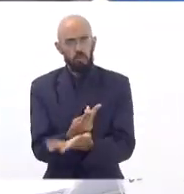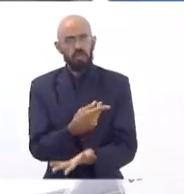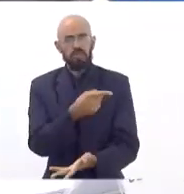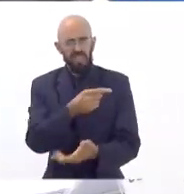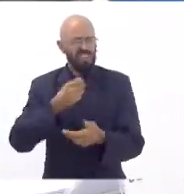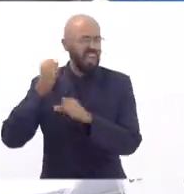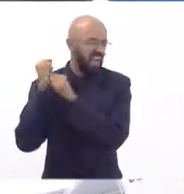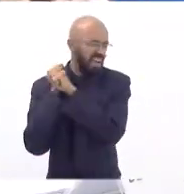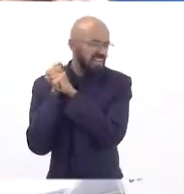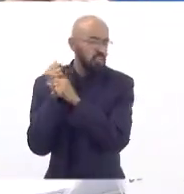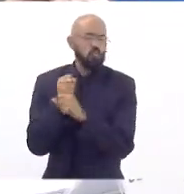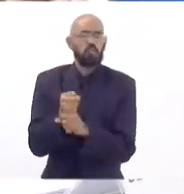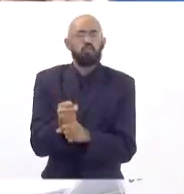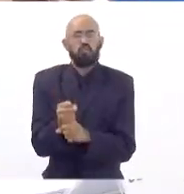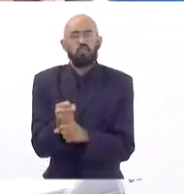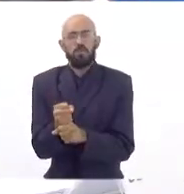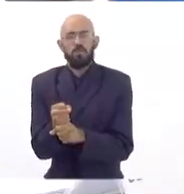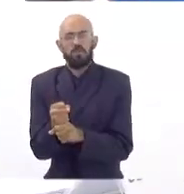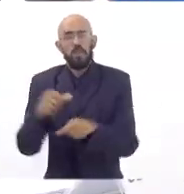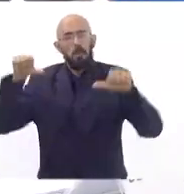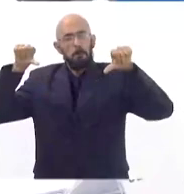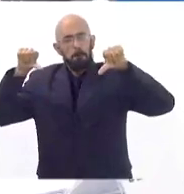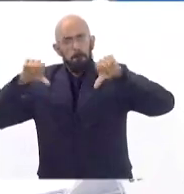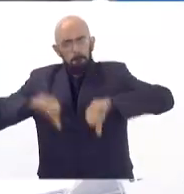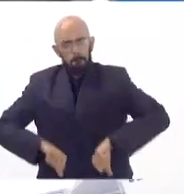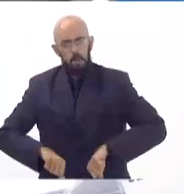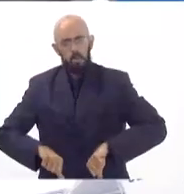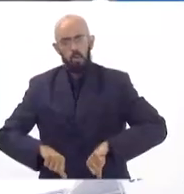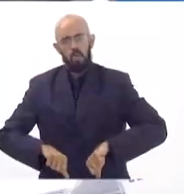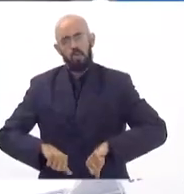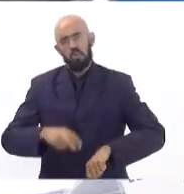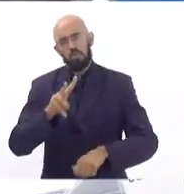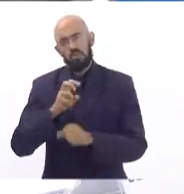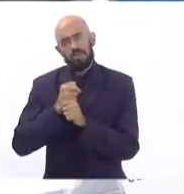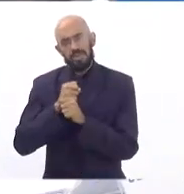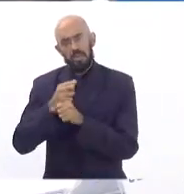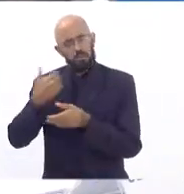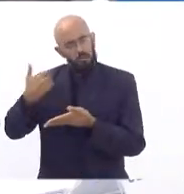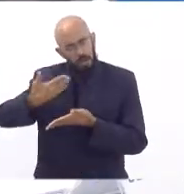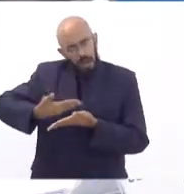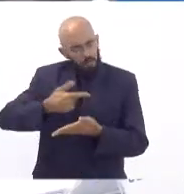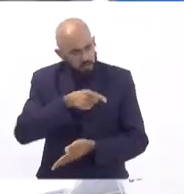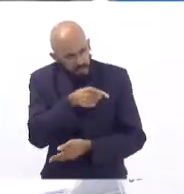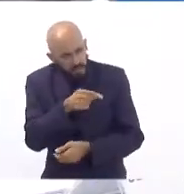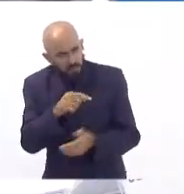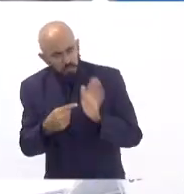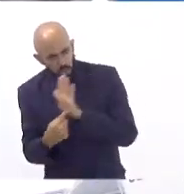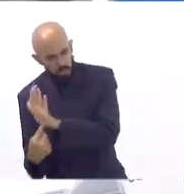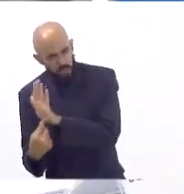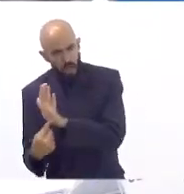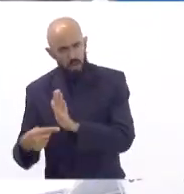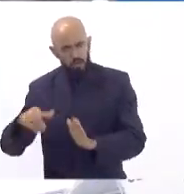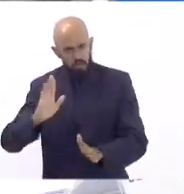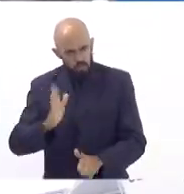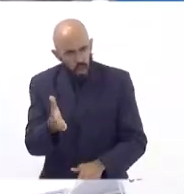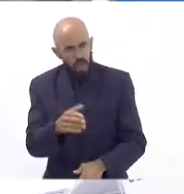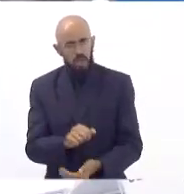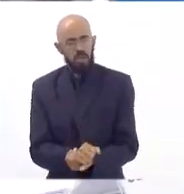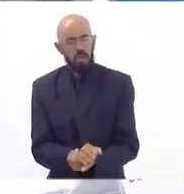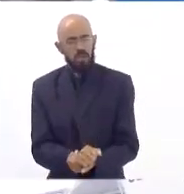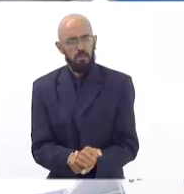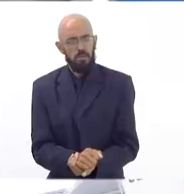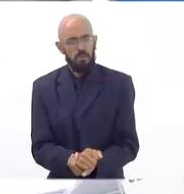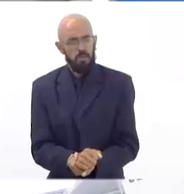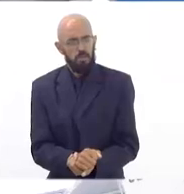em vários queria piorou nos últimos dois anos vocês encaminharam essa essa esse esse